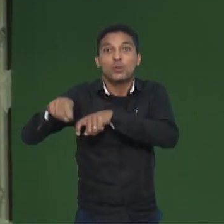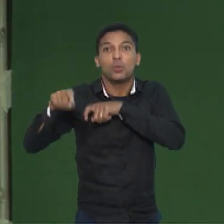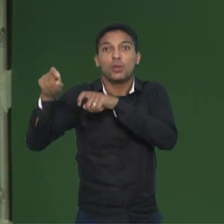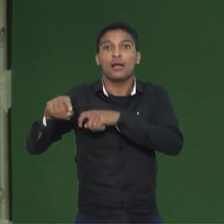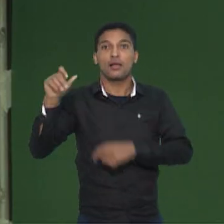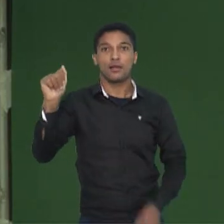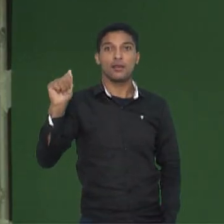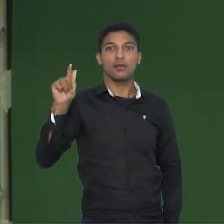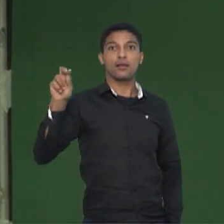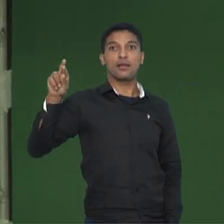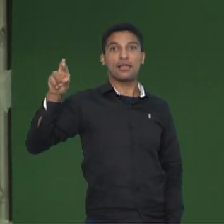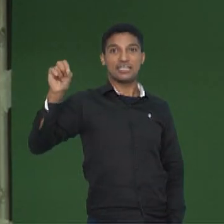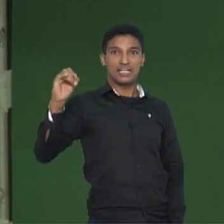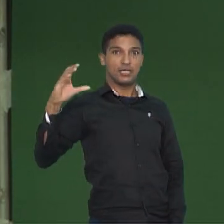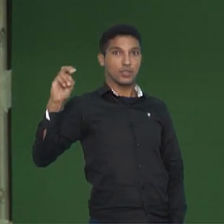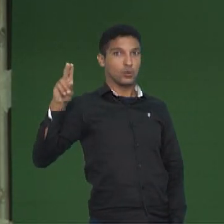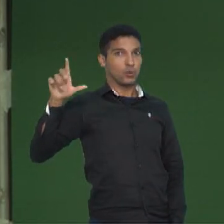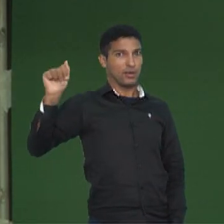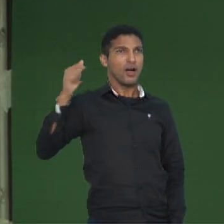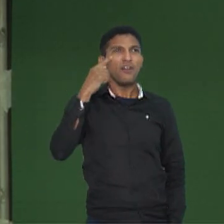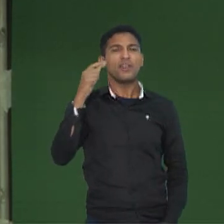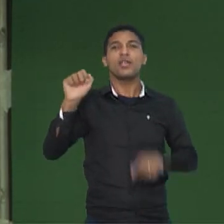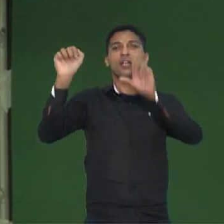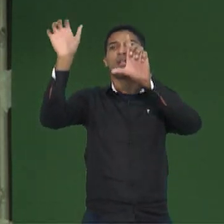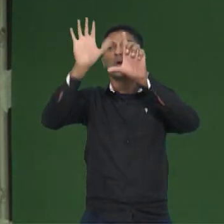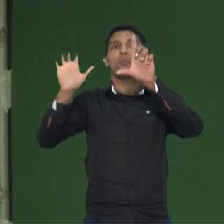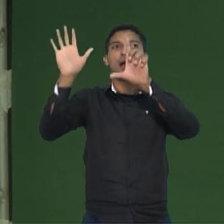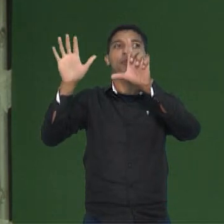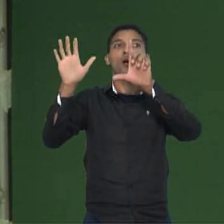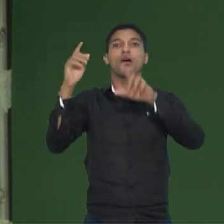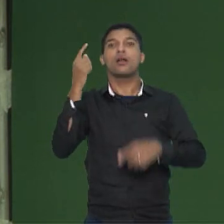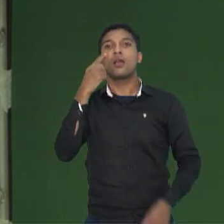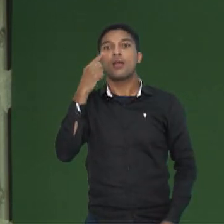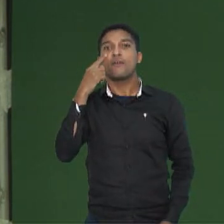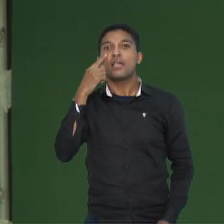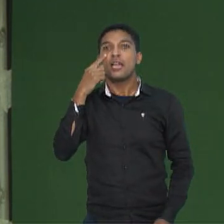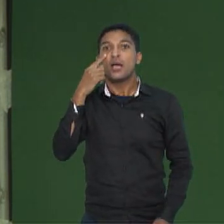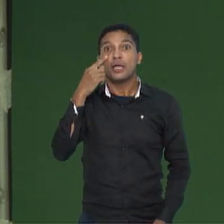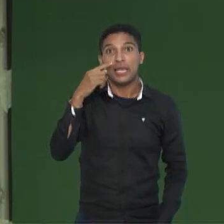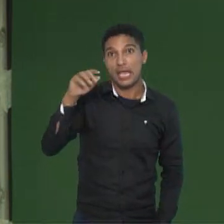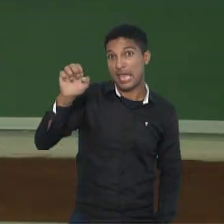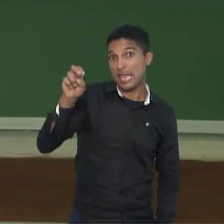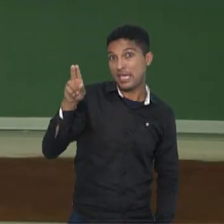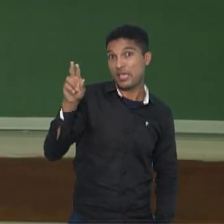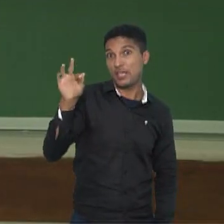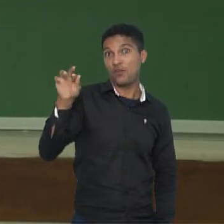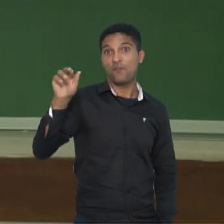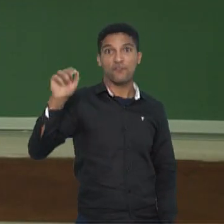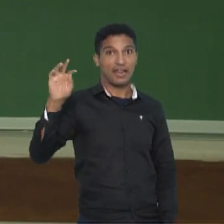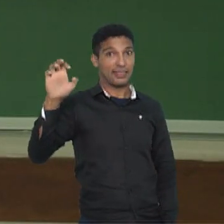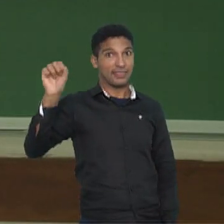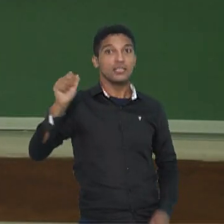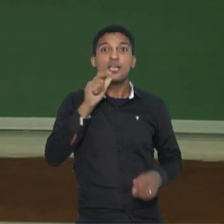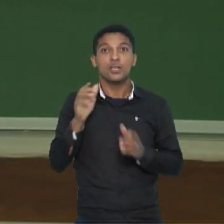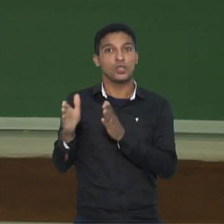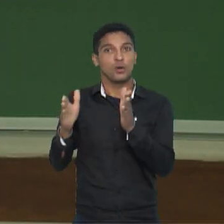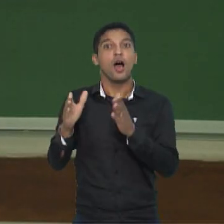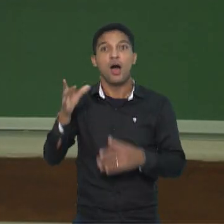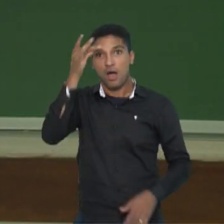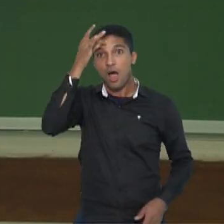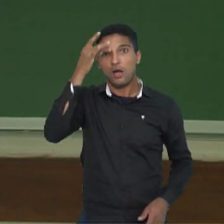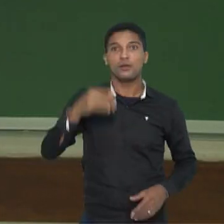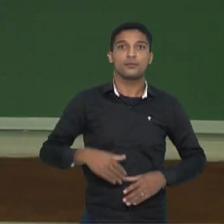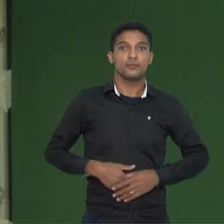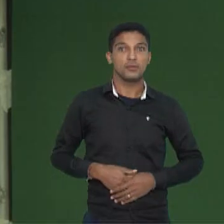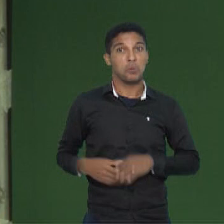Mar Mediterrâneo, Mar Vermelho, Golfo Pérsico, Rio Tigre e Eufrates. Tem que estar no nosso cérebro, mas não só eles. Eu preciso que você